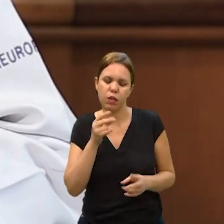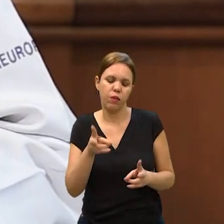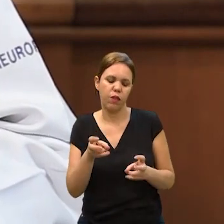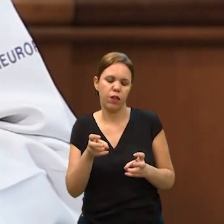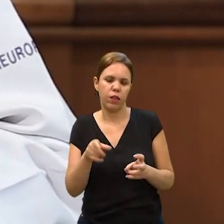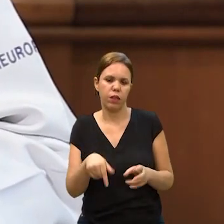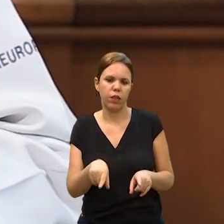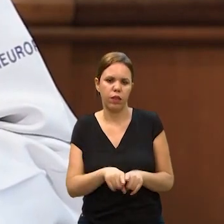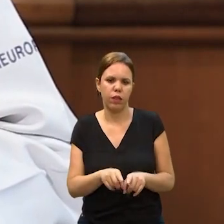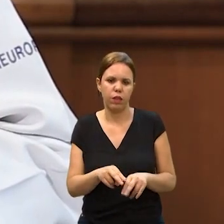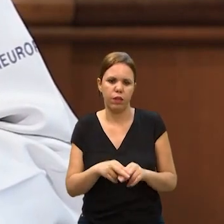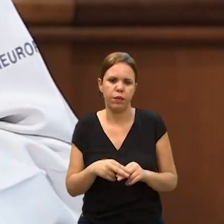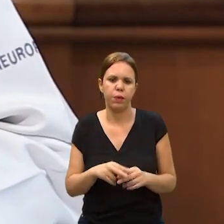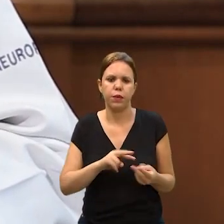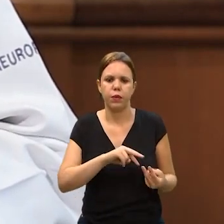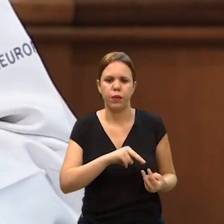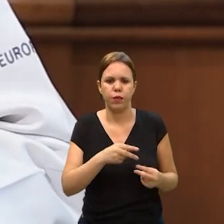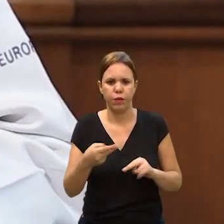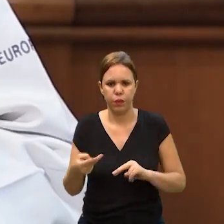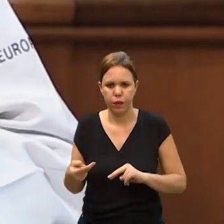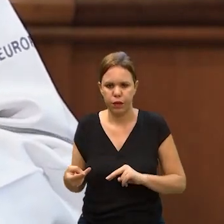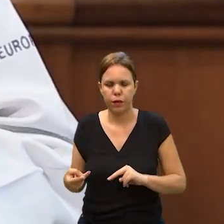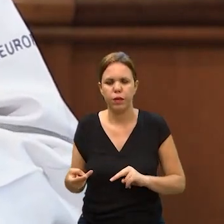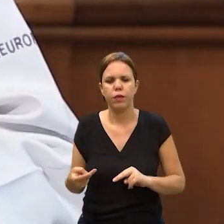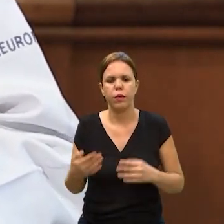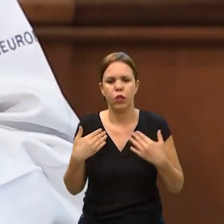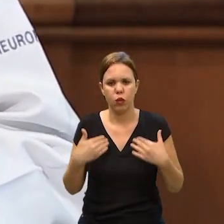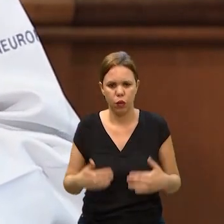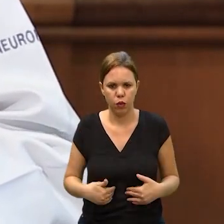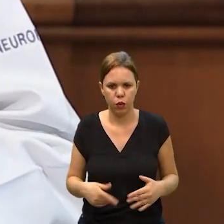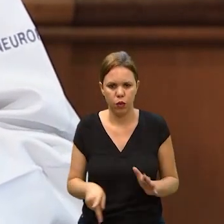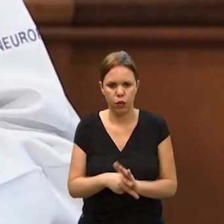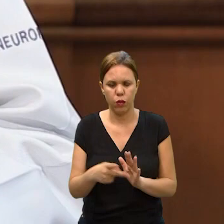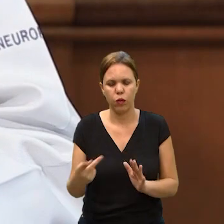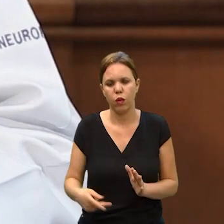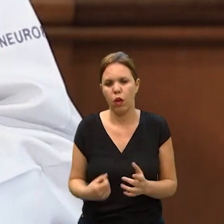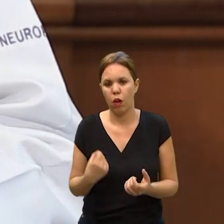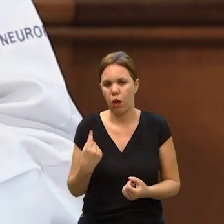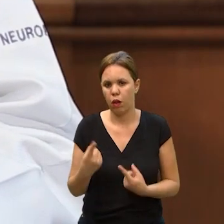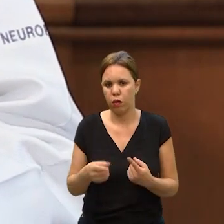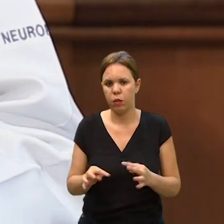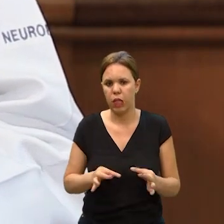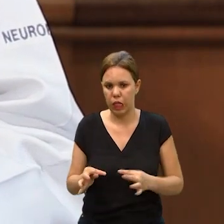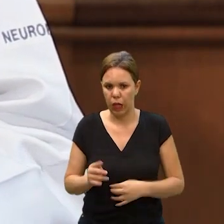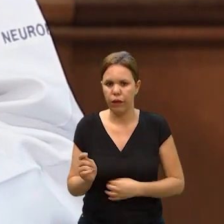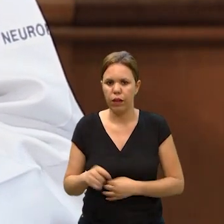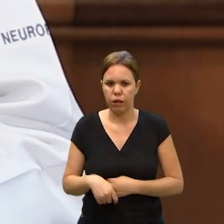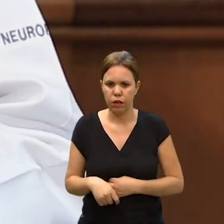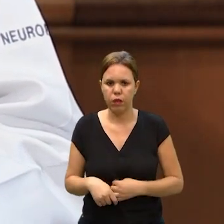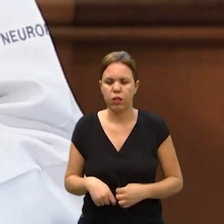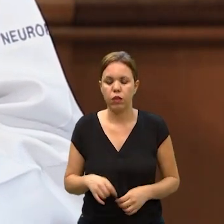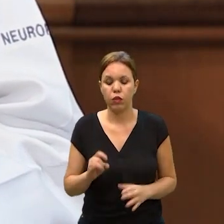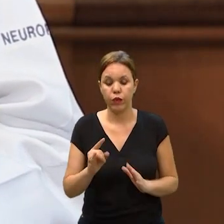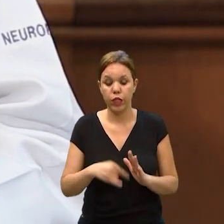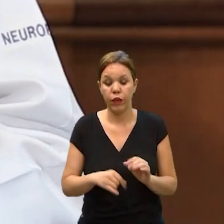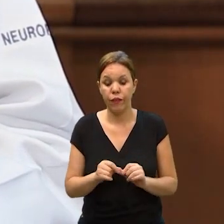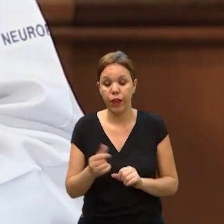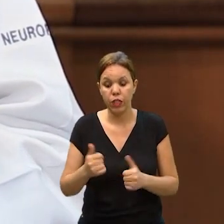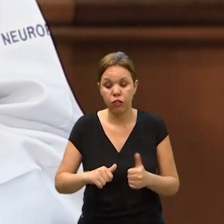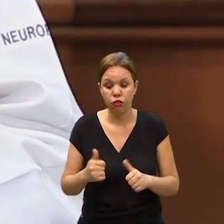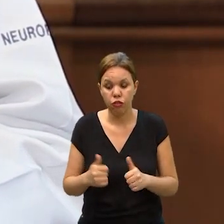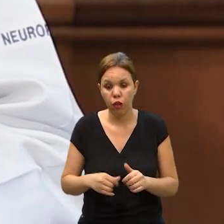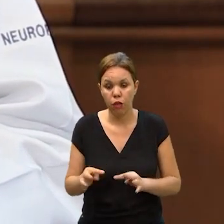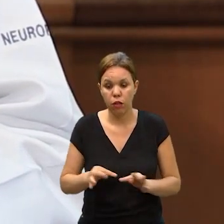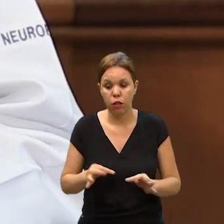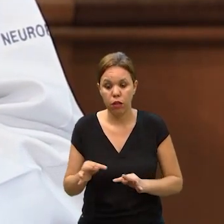fazer identificação também de causas genéticas, metabólicas, inclusive algumas até tratáveis, que quando você faz o